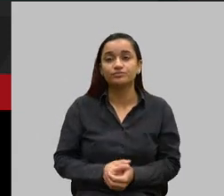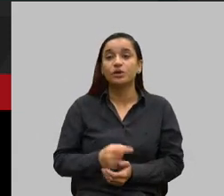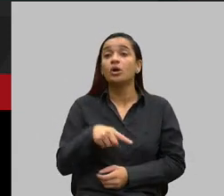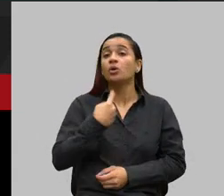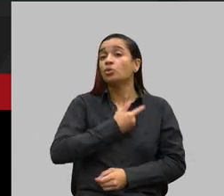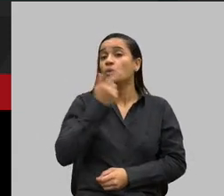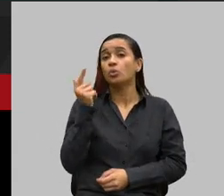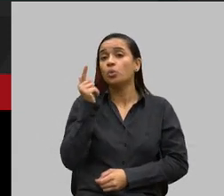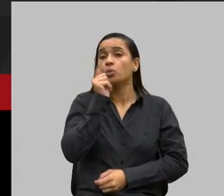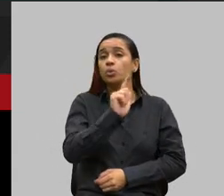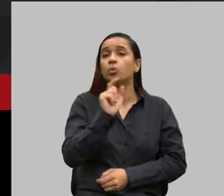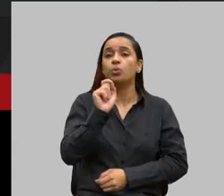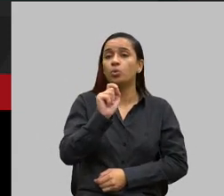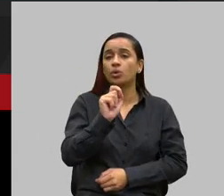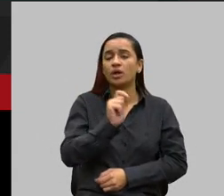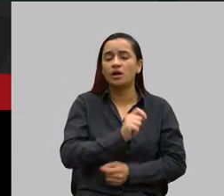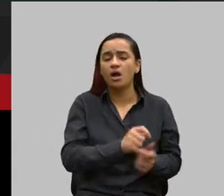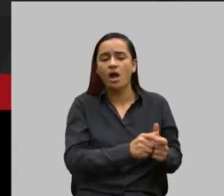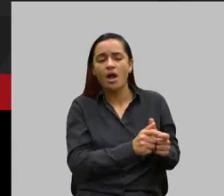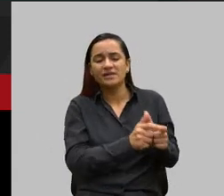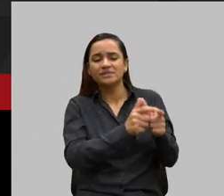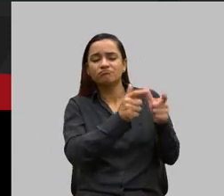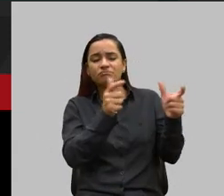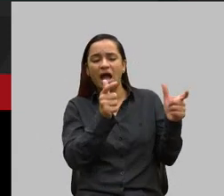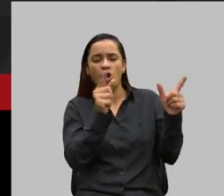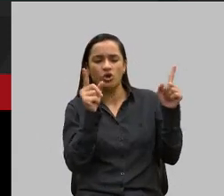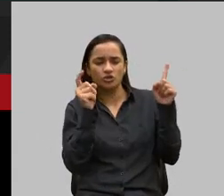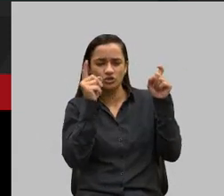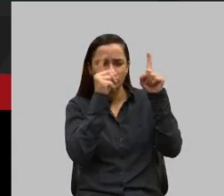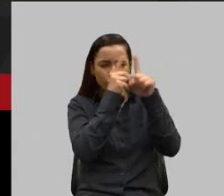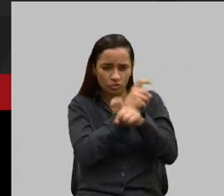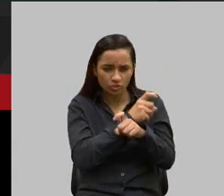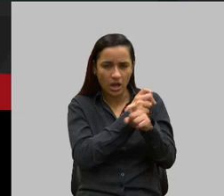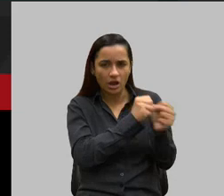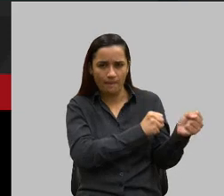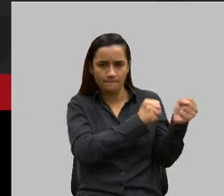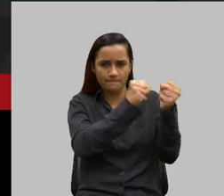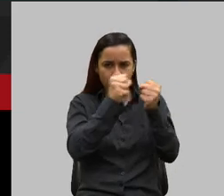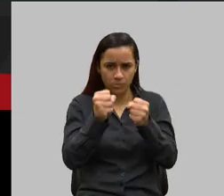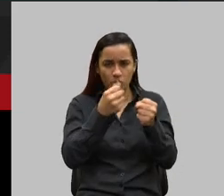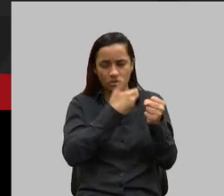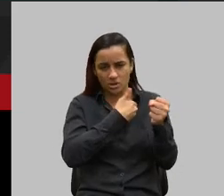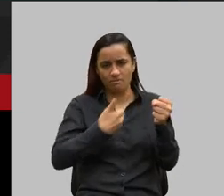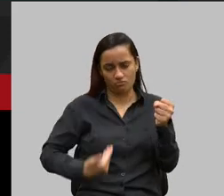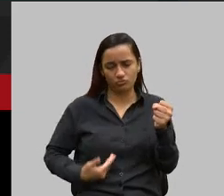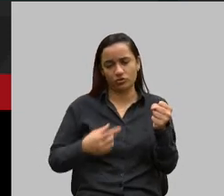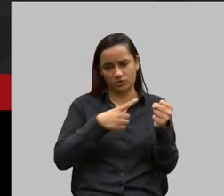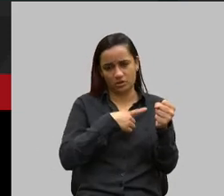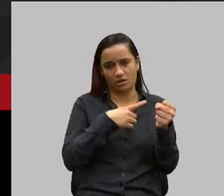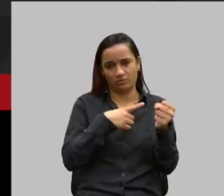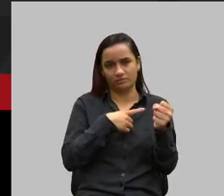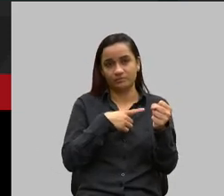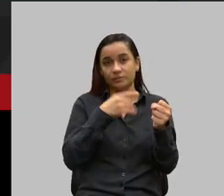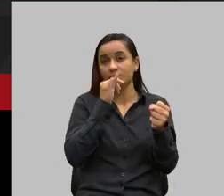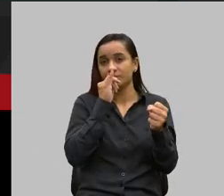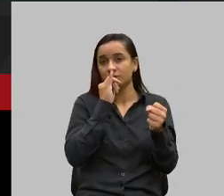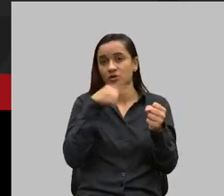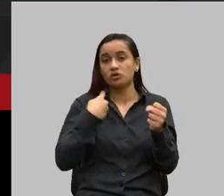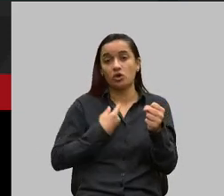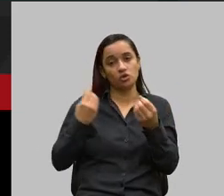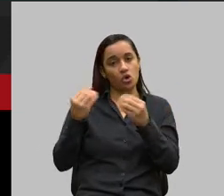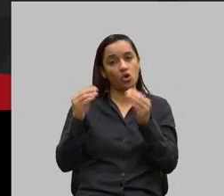maiores dores que o poder público tem E aí a gente coloca nessa primeira edição poder público